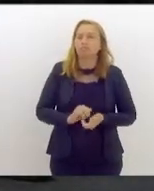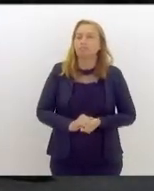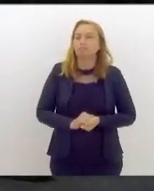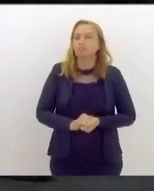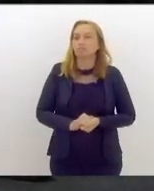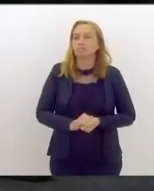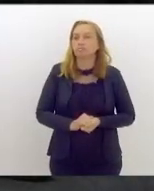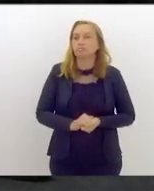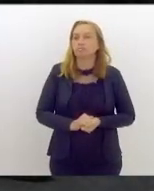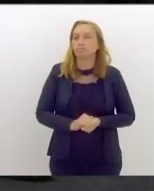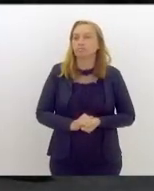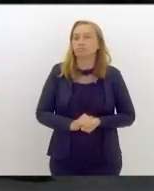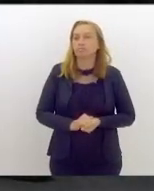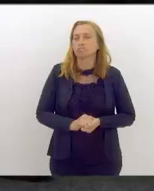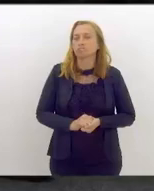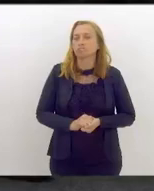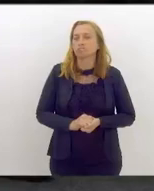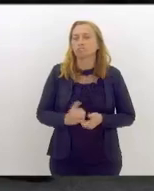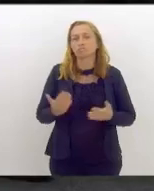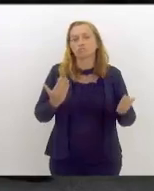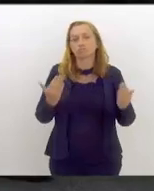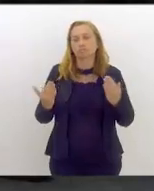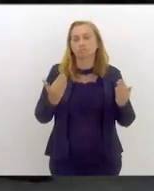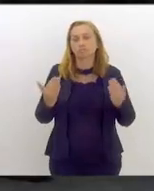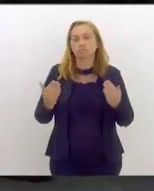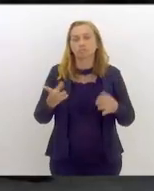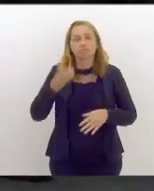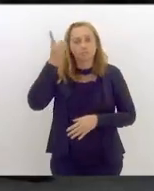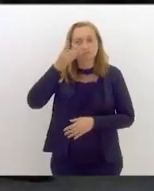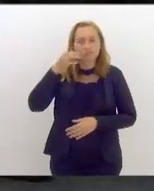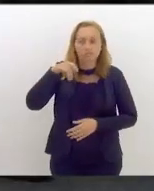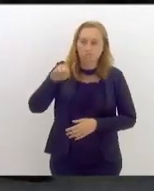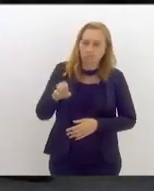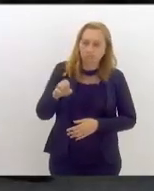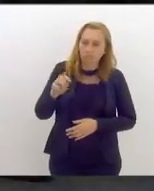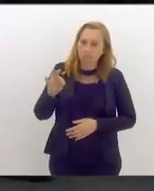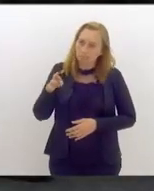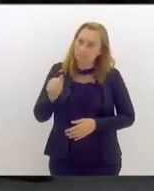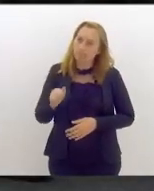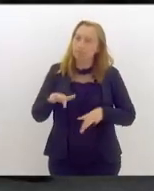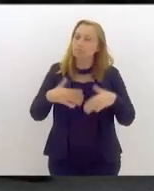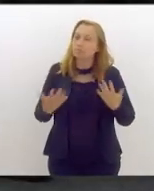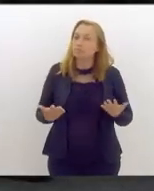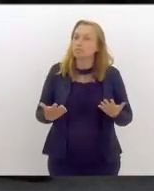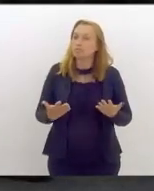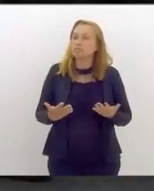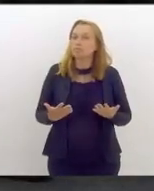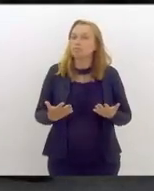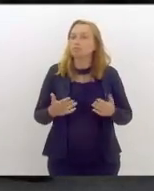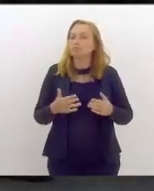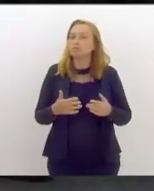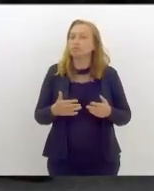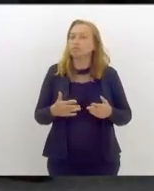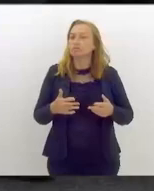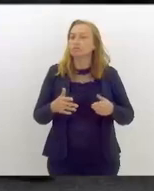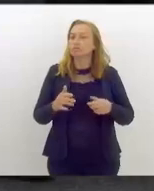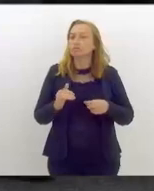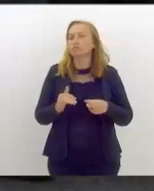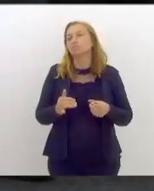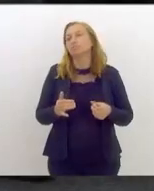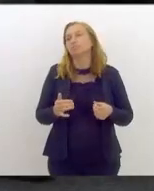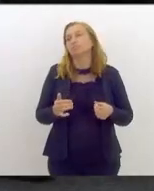um parecer um paralelo de autoria Deputado Alexandre Freitas saber qual é a dinâmica que vai ser dado nessa